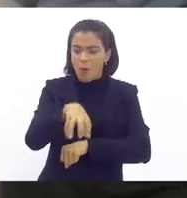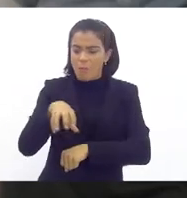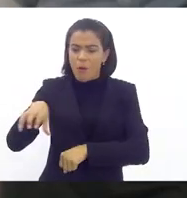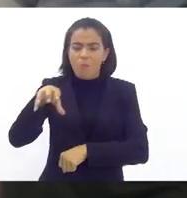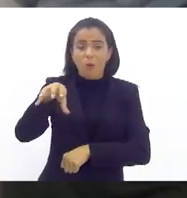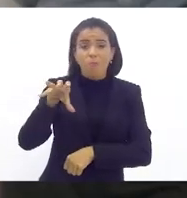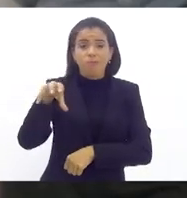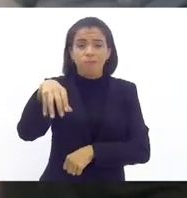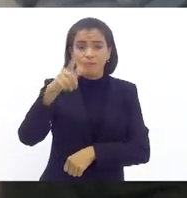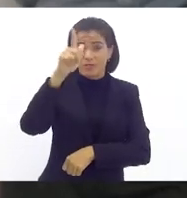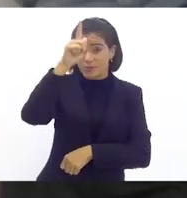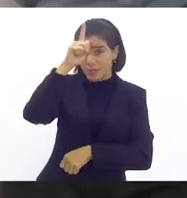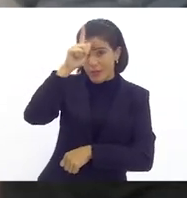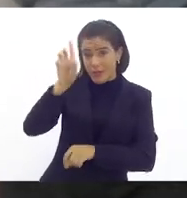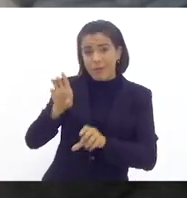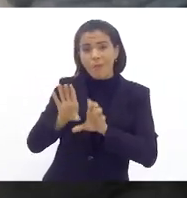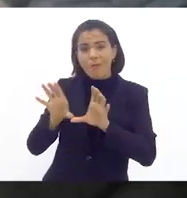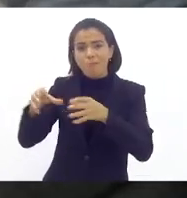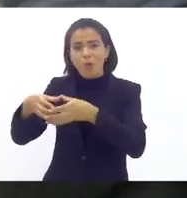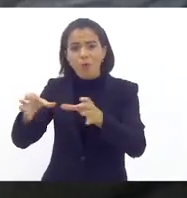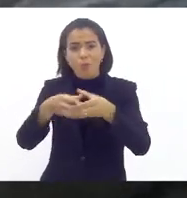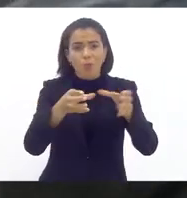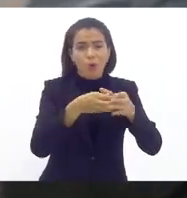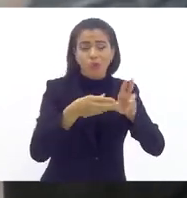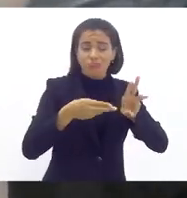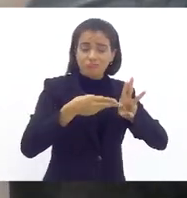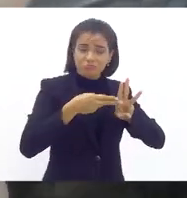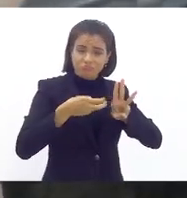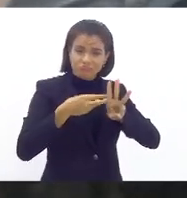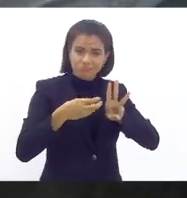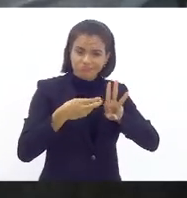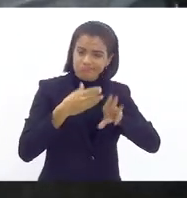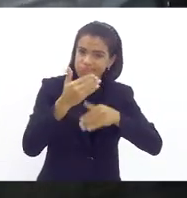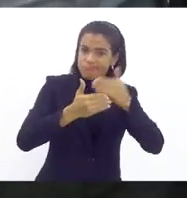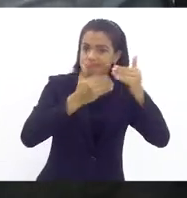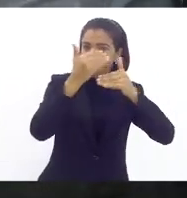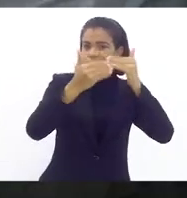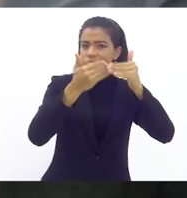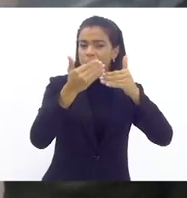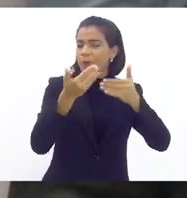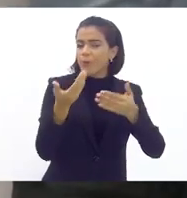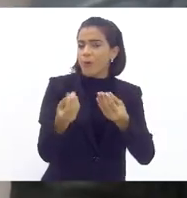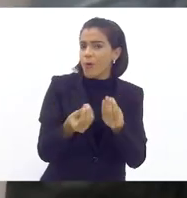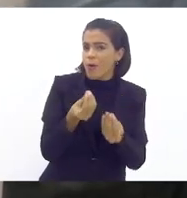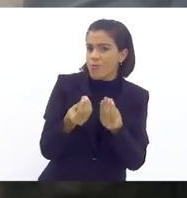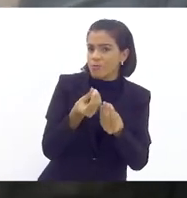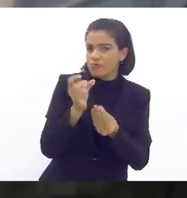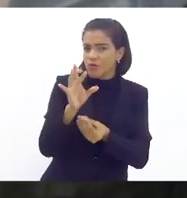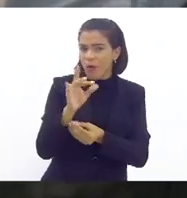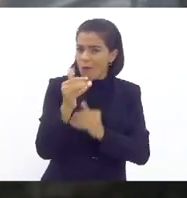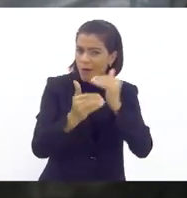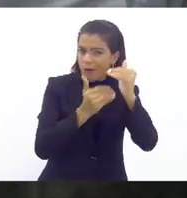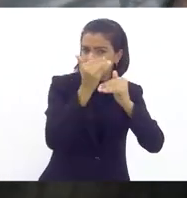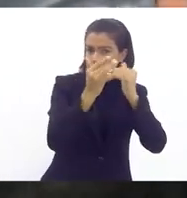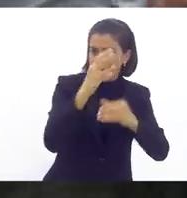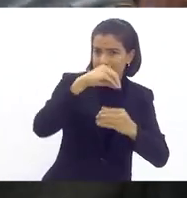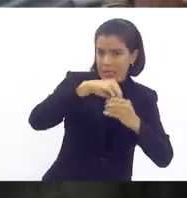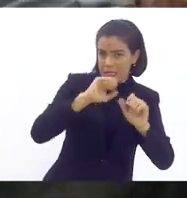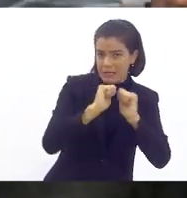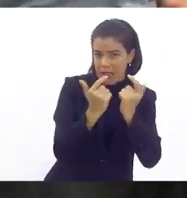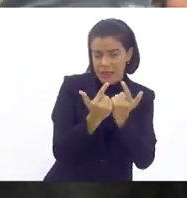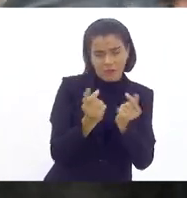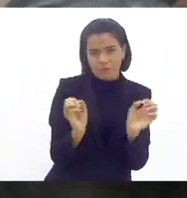quilombolas, em aldeias indígenas, para a gente estar construindo. E essa construção não é só uma construção daqui de dentro da